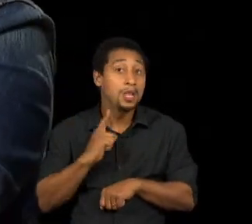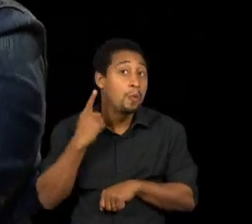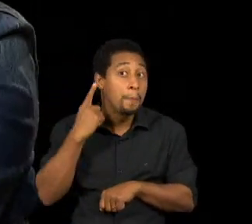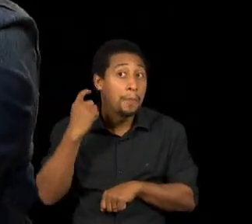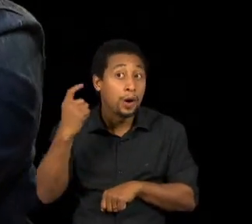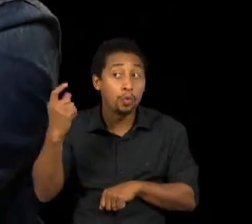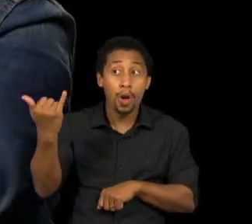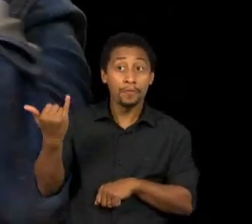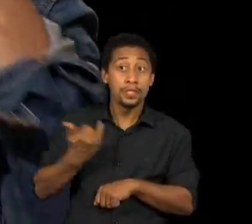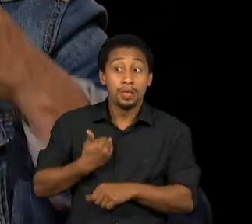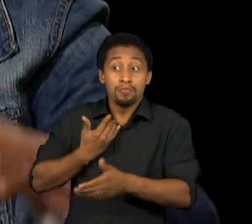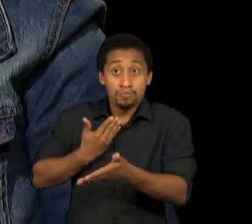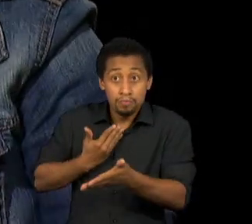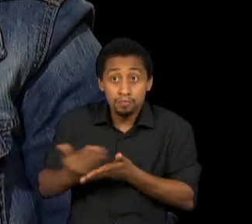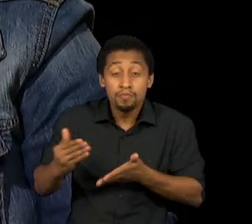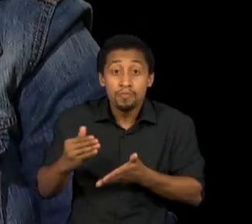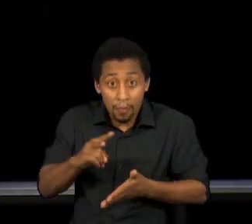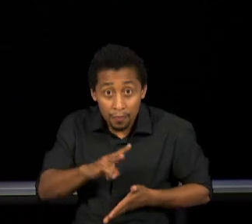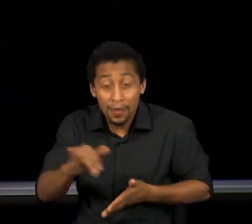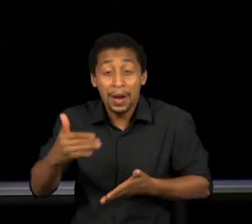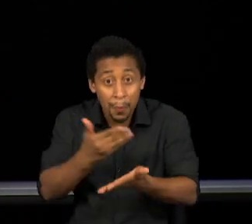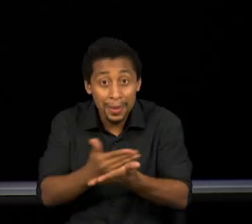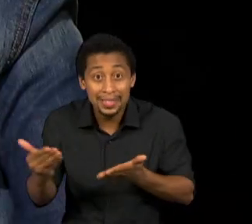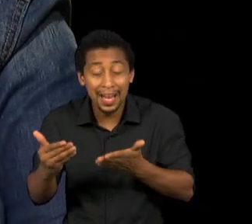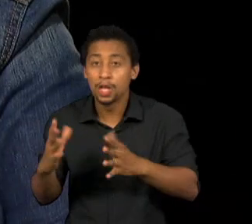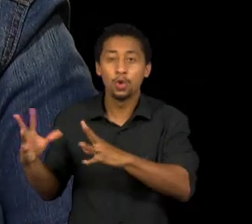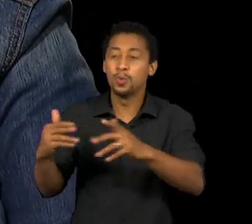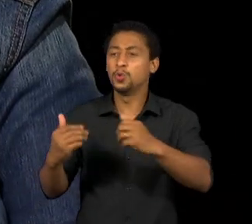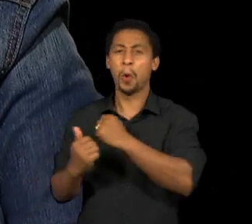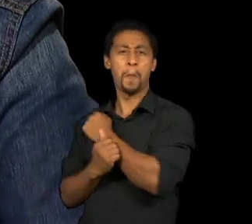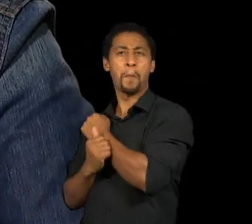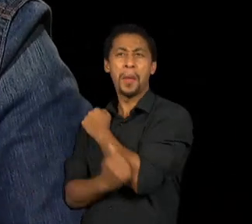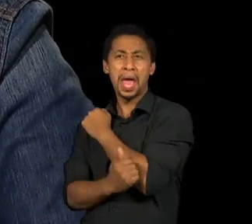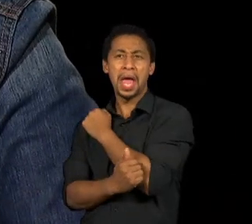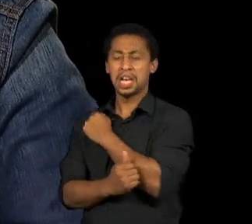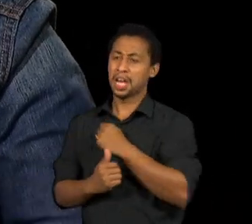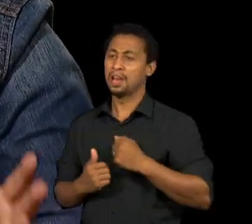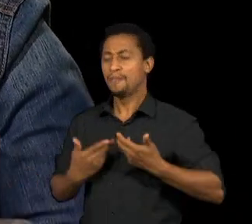assim, merda! E a gente entra em cena.